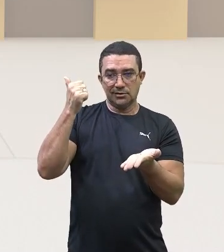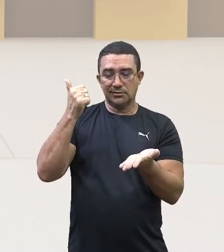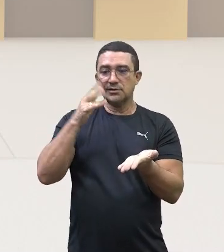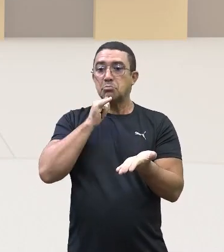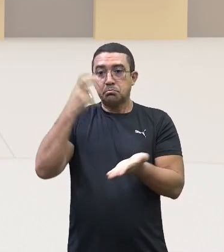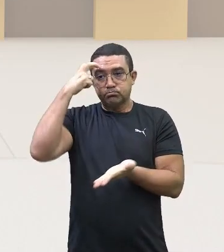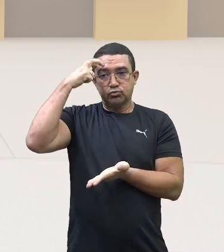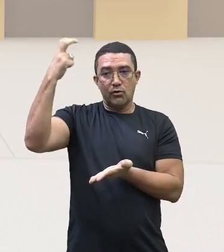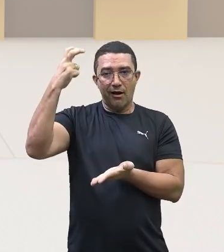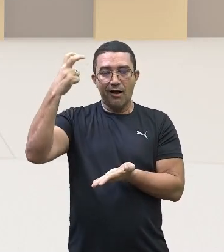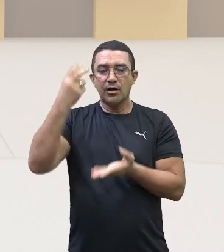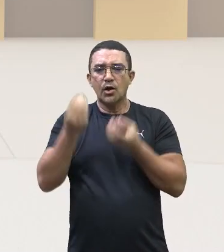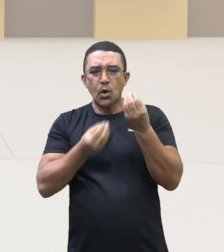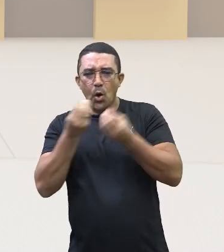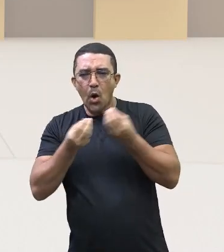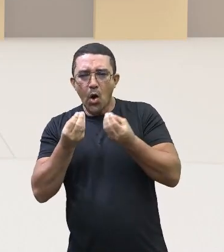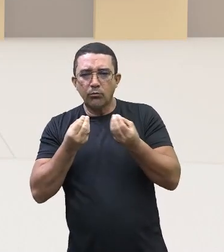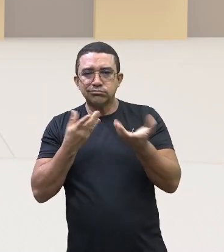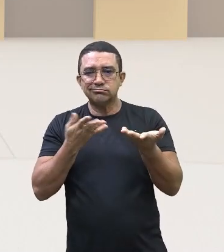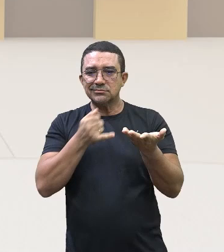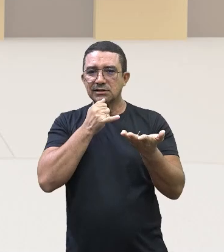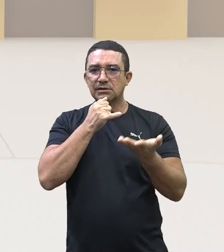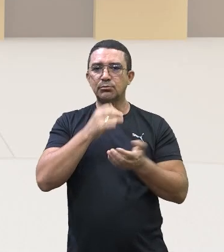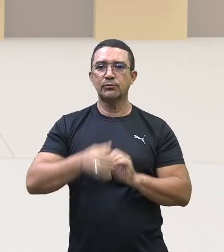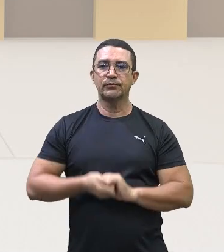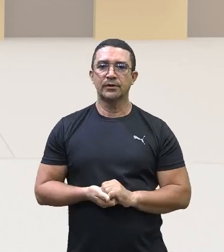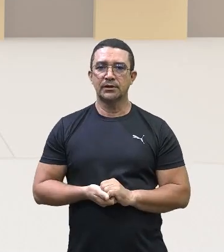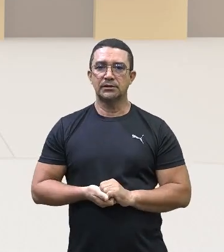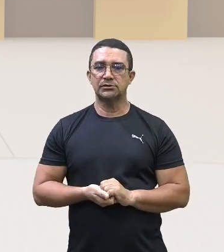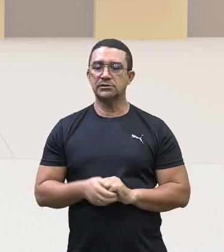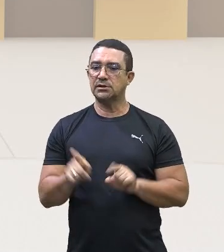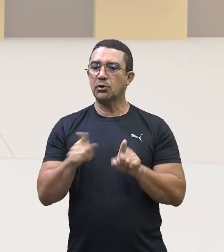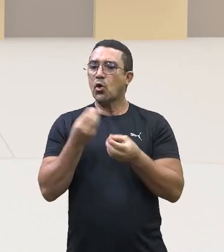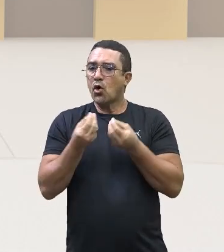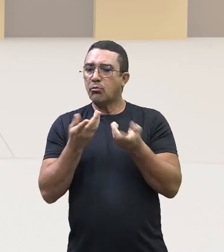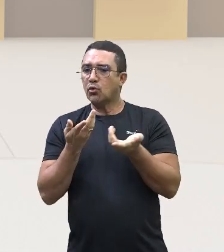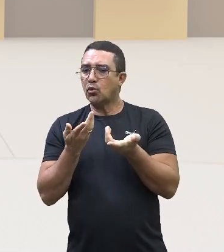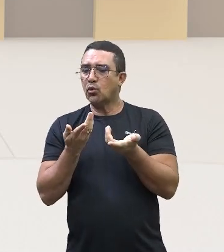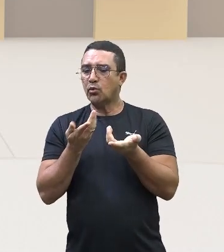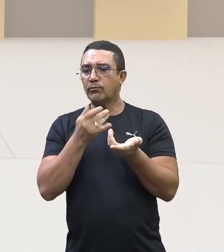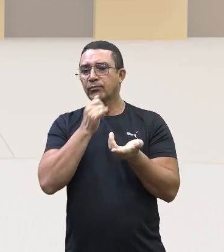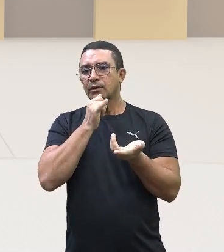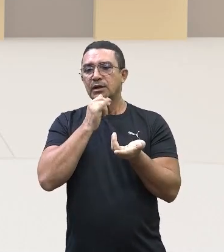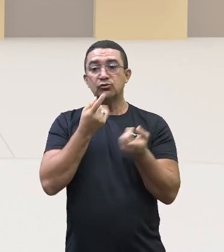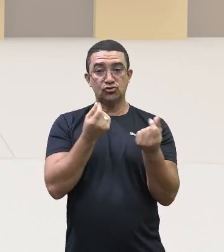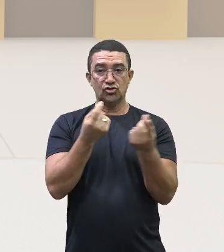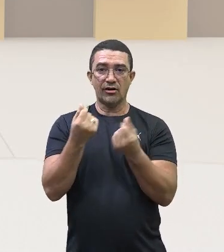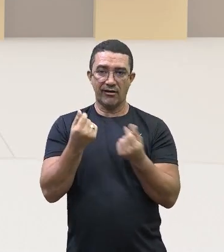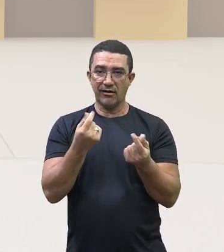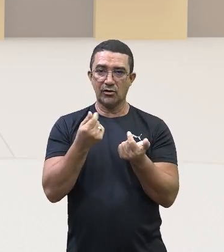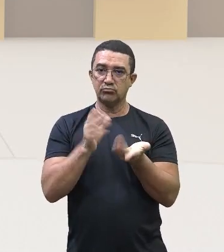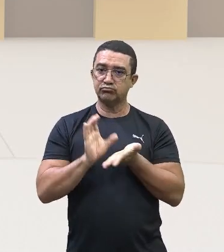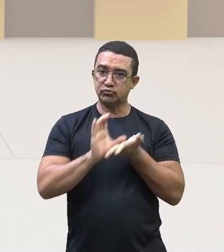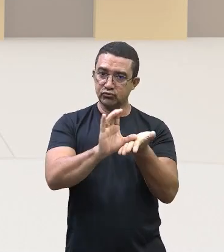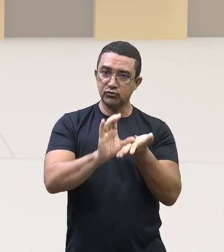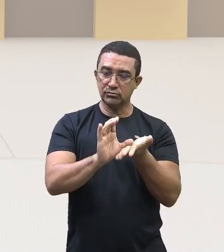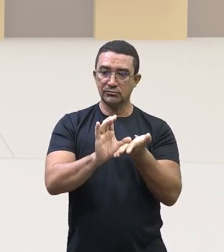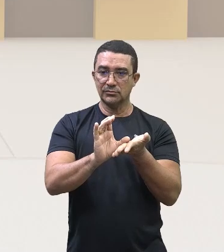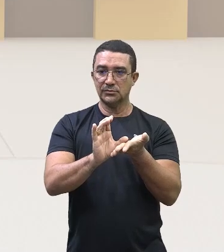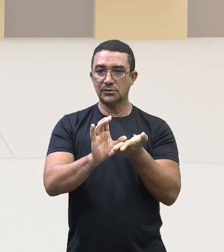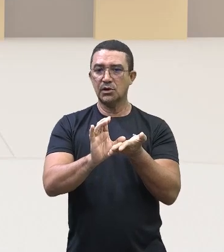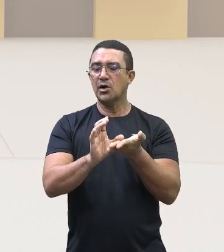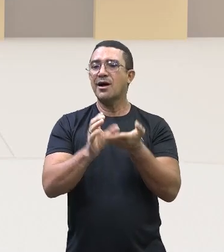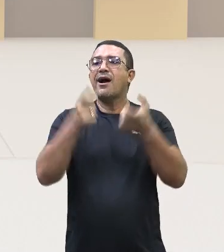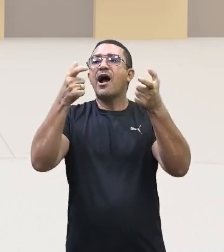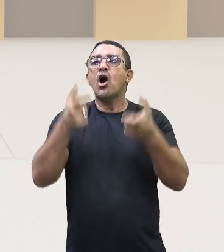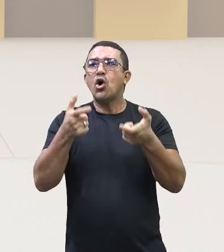informadas sobre investimentos e alocação de capital. É justamente também linkando com esse ponto que a gente acabou de falar, né? Onde é que eu